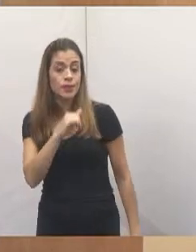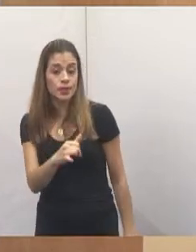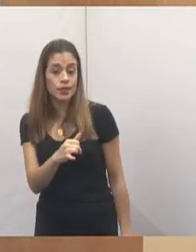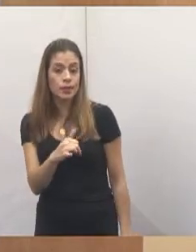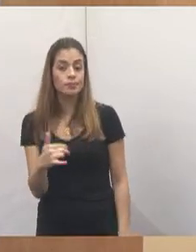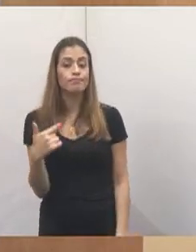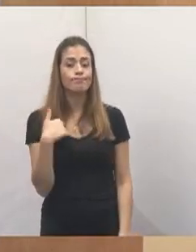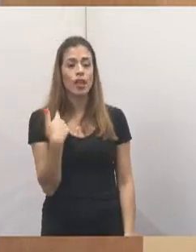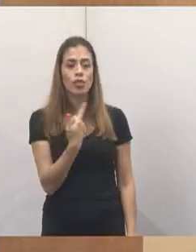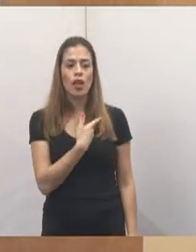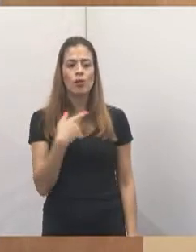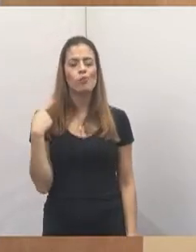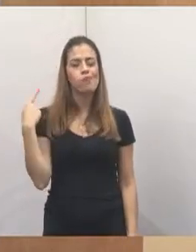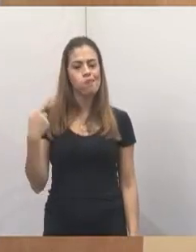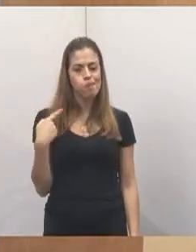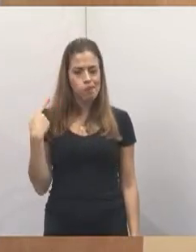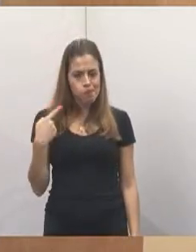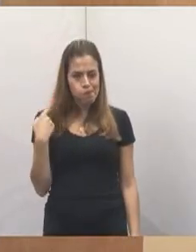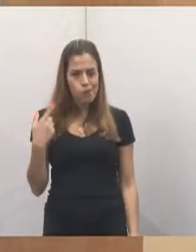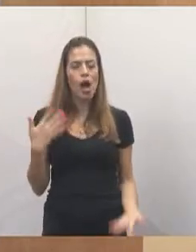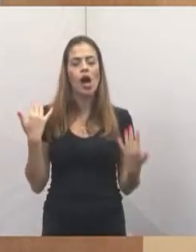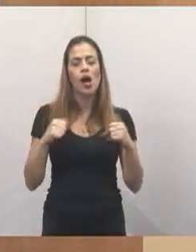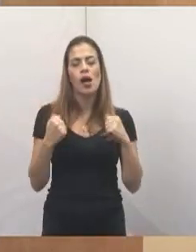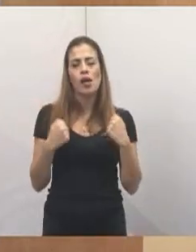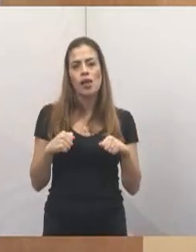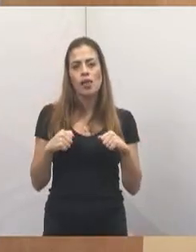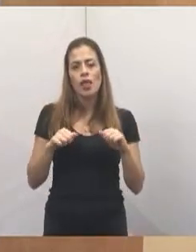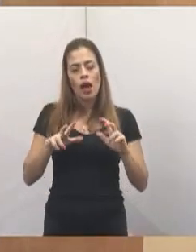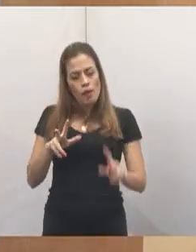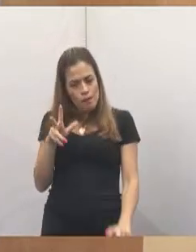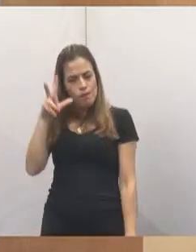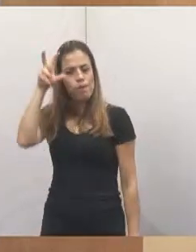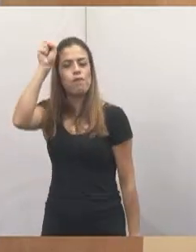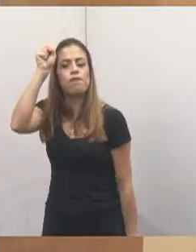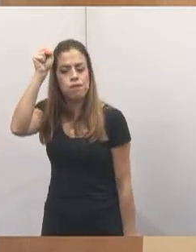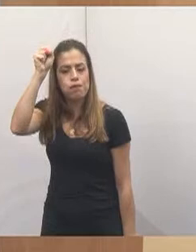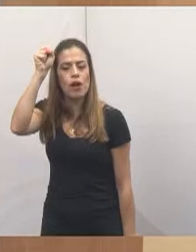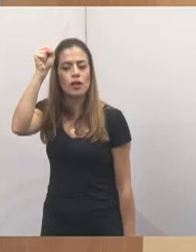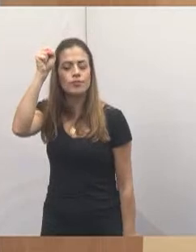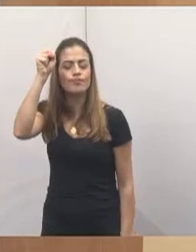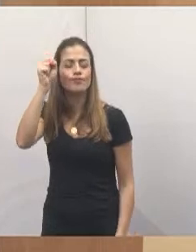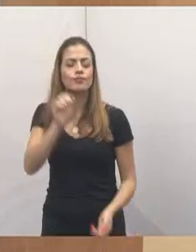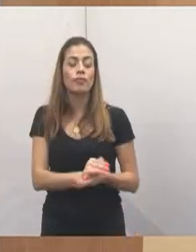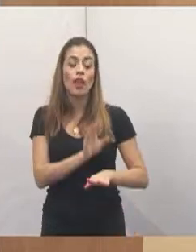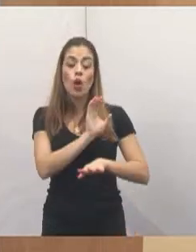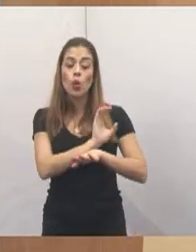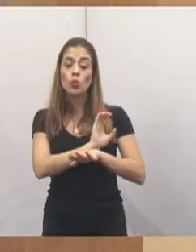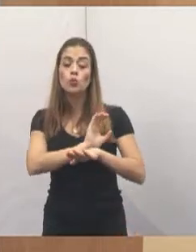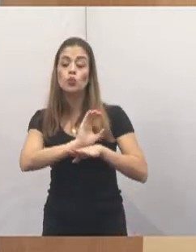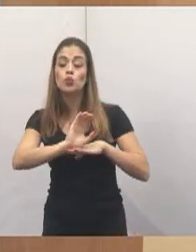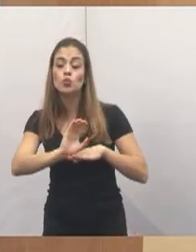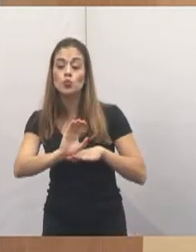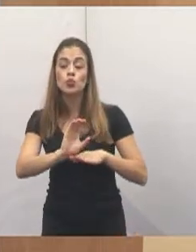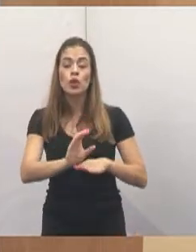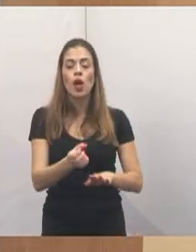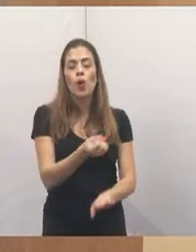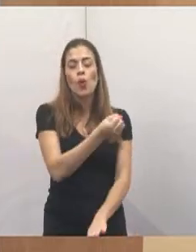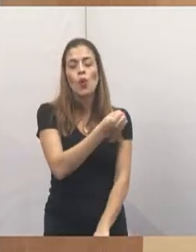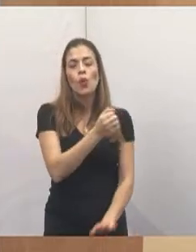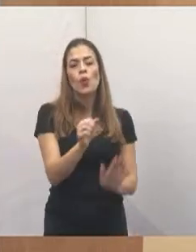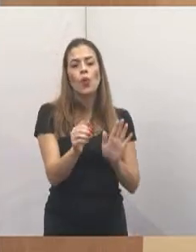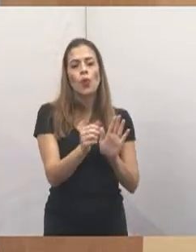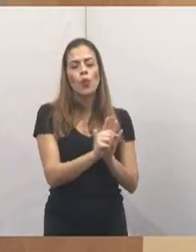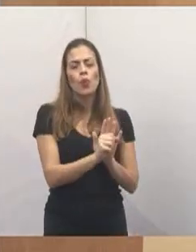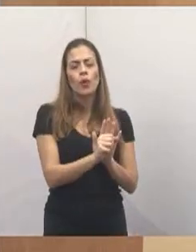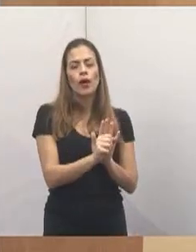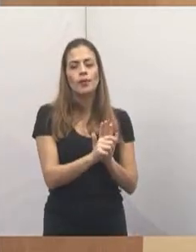advocacia, ela precisa cada dia mais ser fortalecida, Quando a Constituição estabelece seu artigo 133, que a